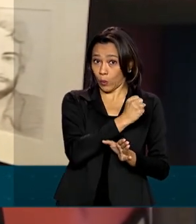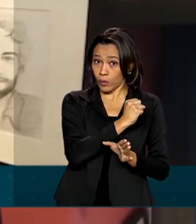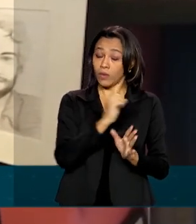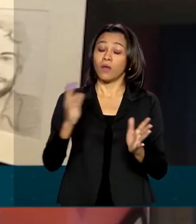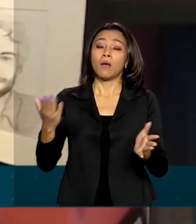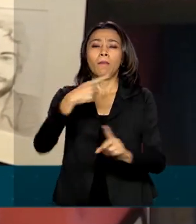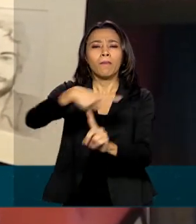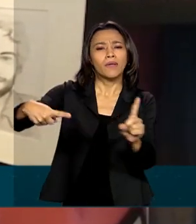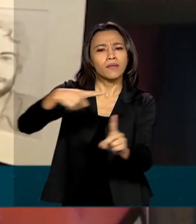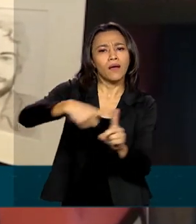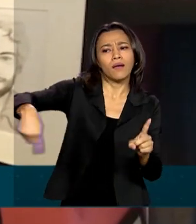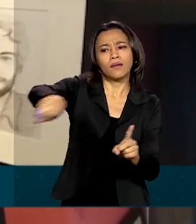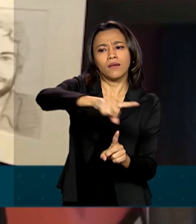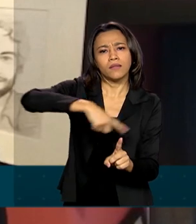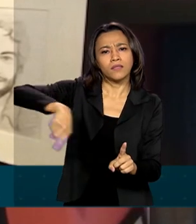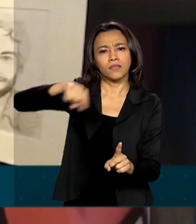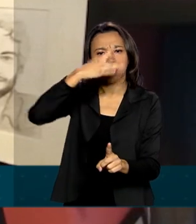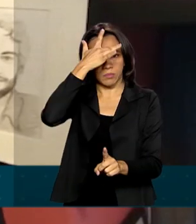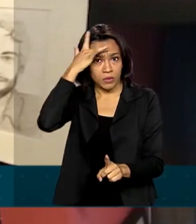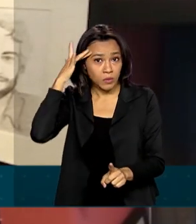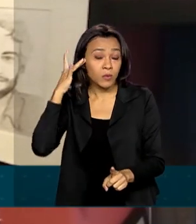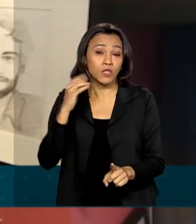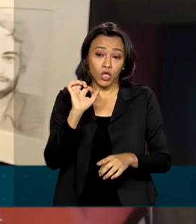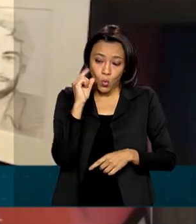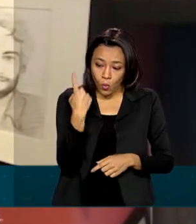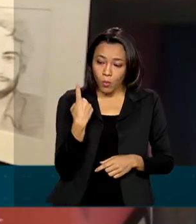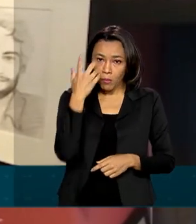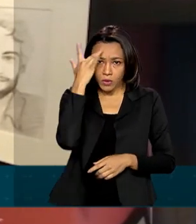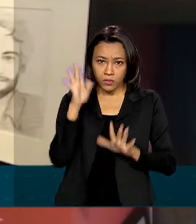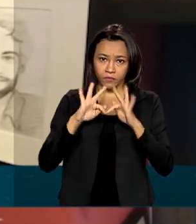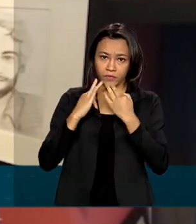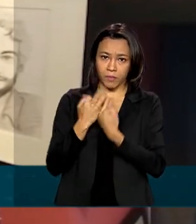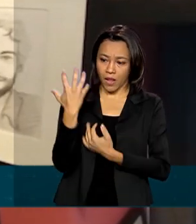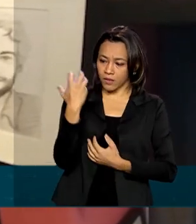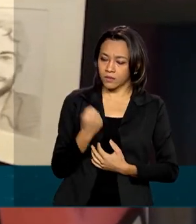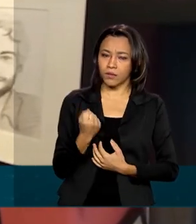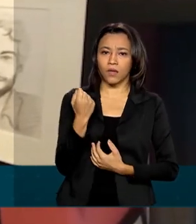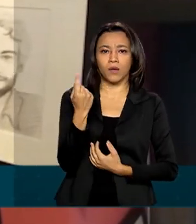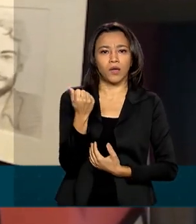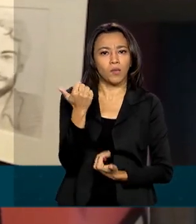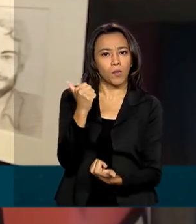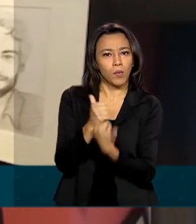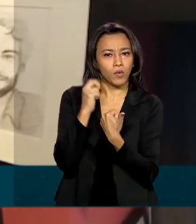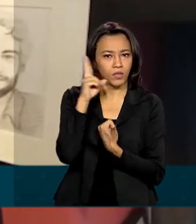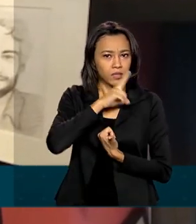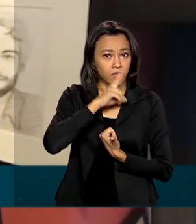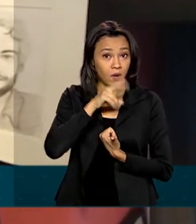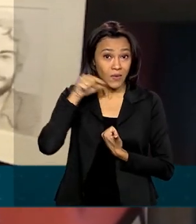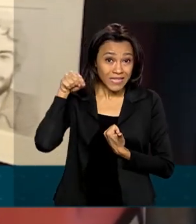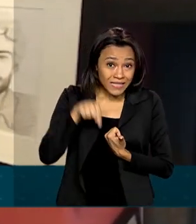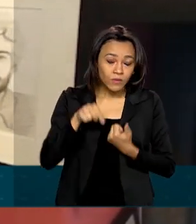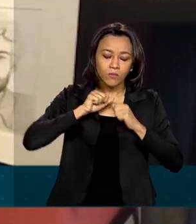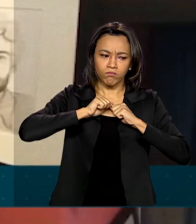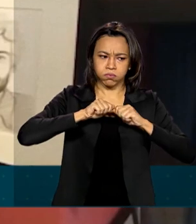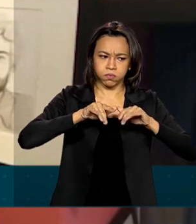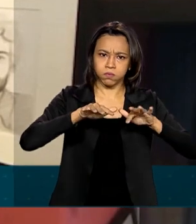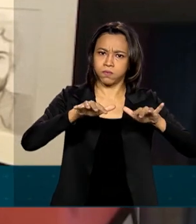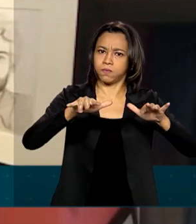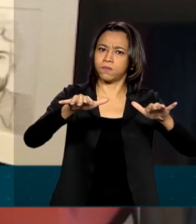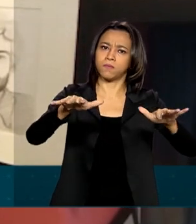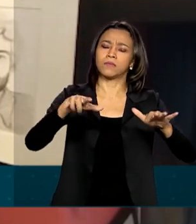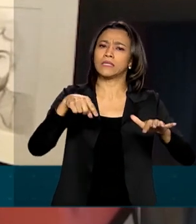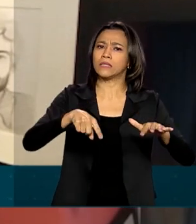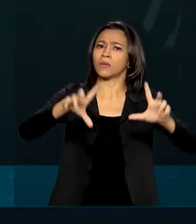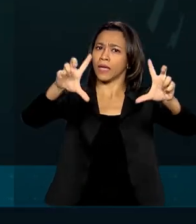população mora com pelo menos um membro que recebe o auxílio emergencial, de modo que essa expansão teve grande potencial na redução